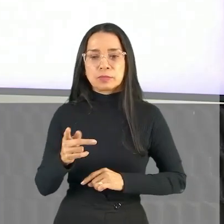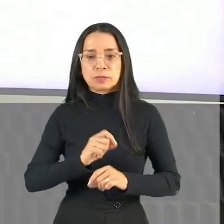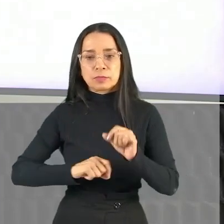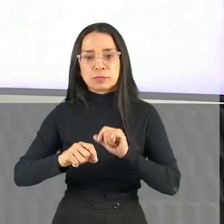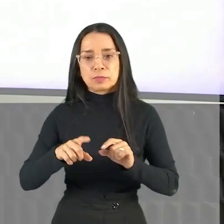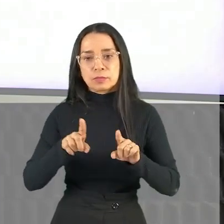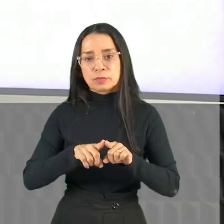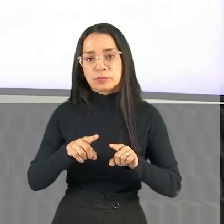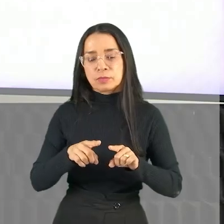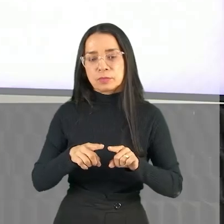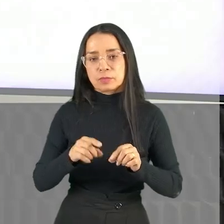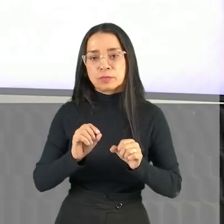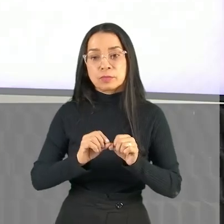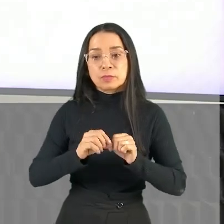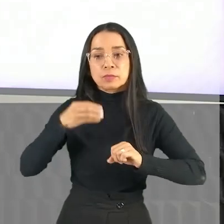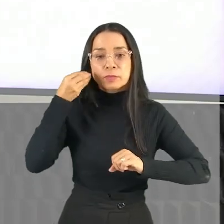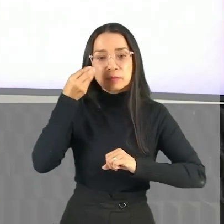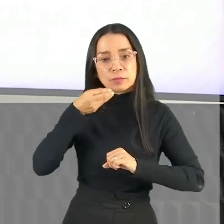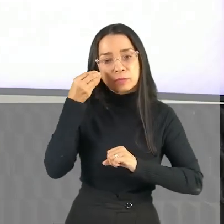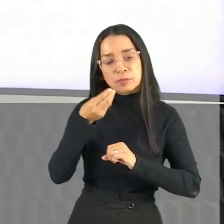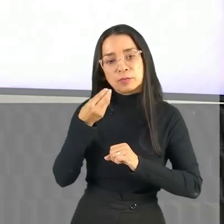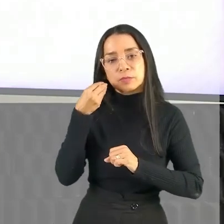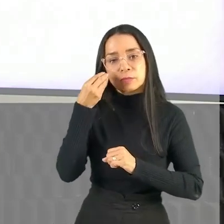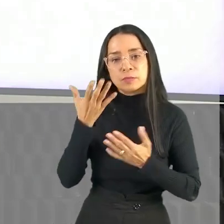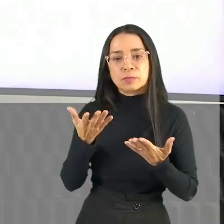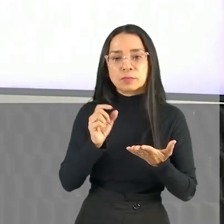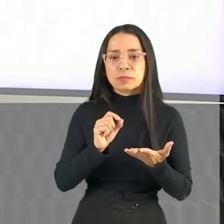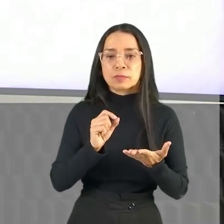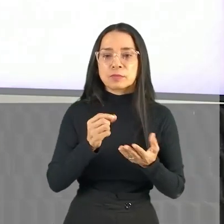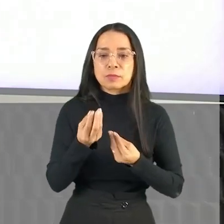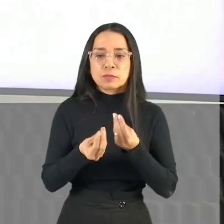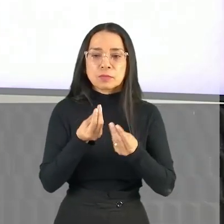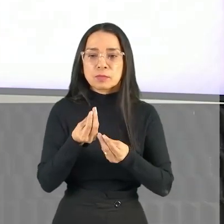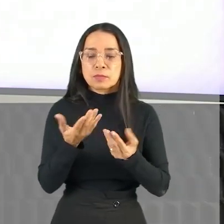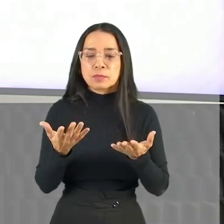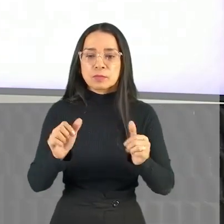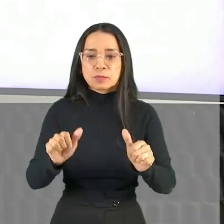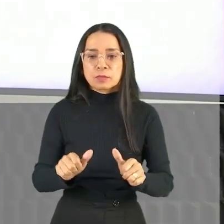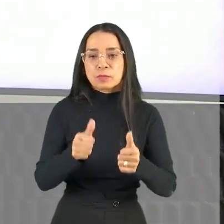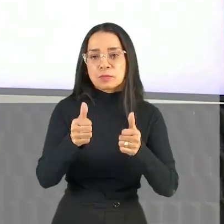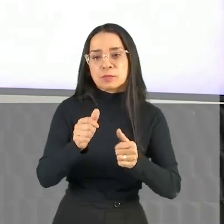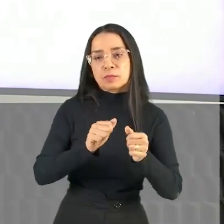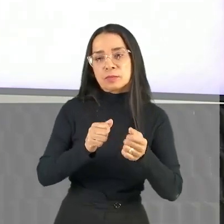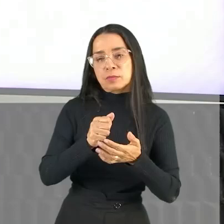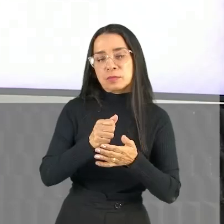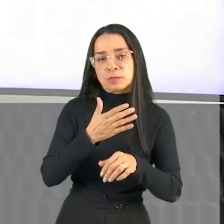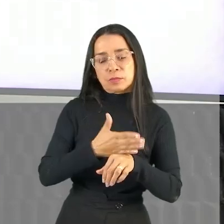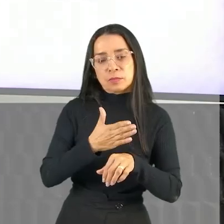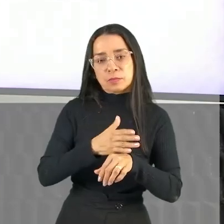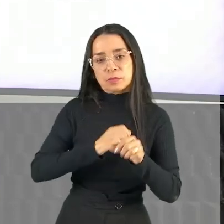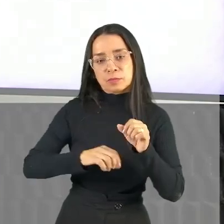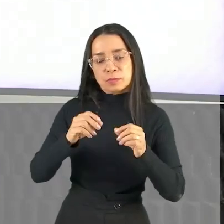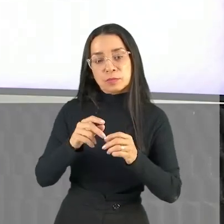para a atividade de uma determinada enzima. Os resultados estão apresentados no gráfico.